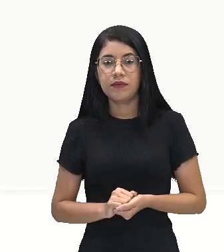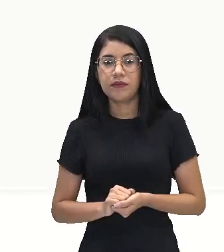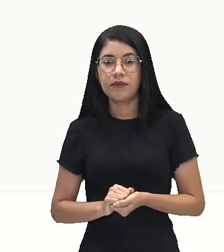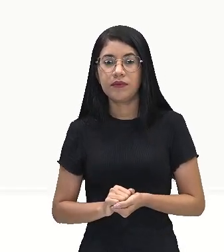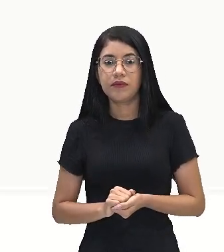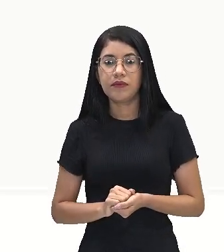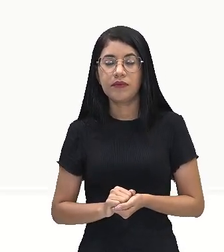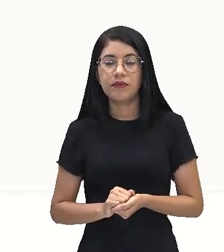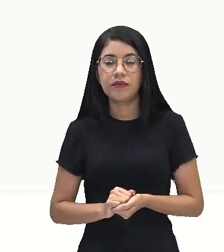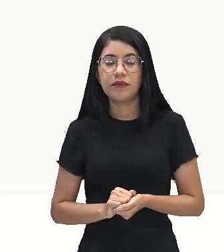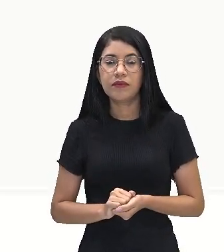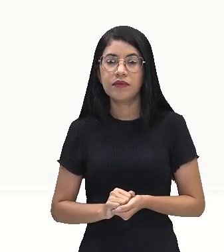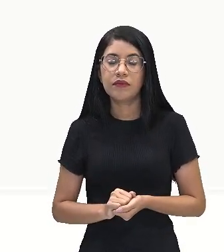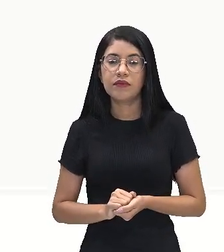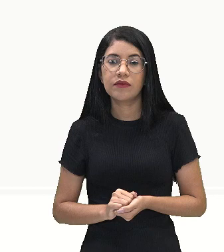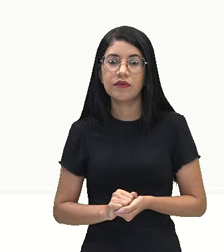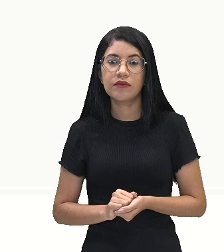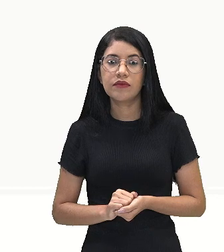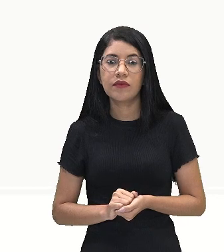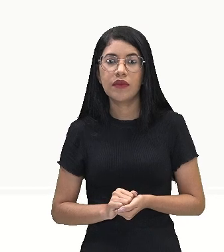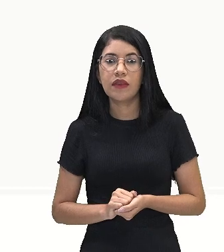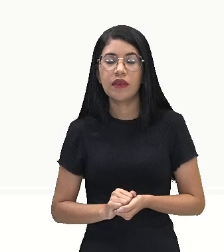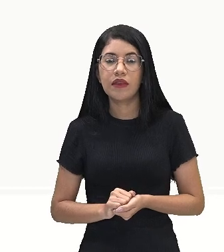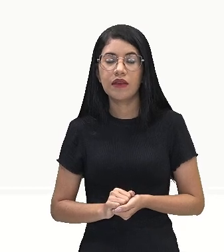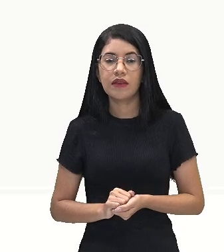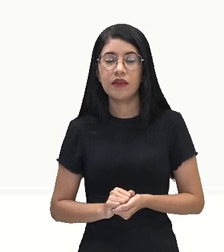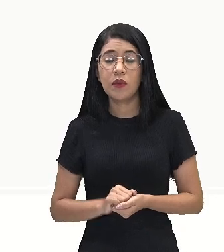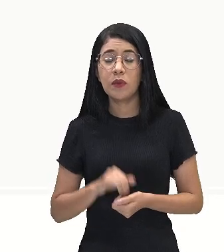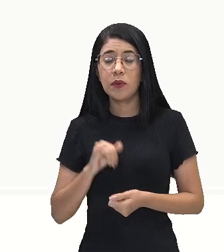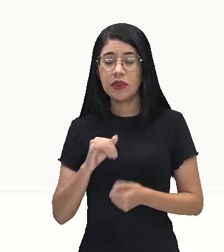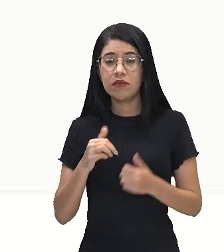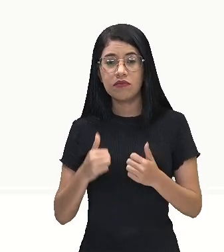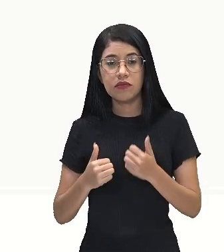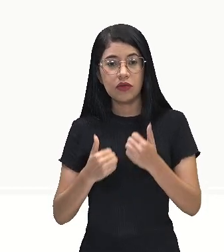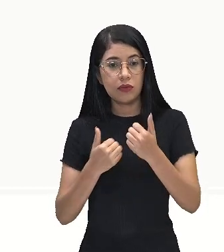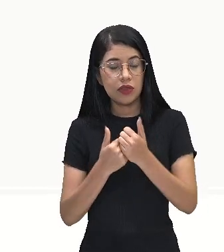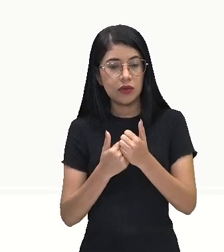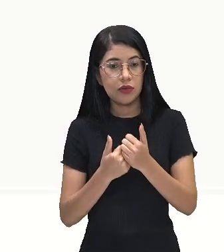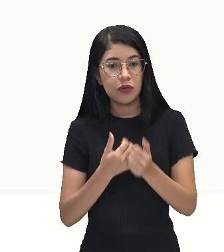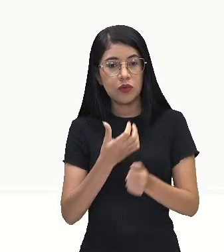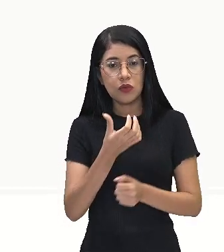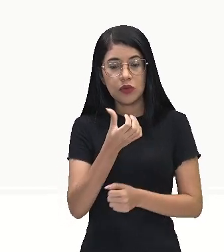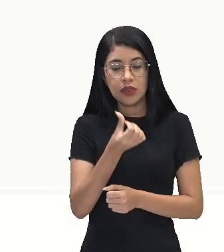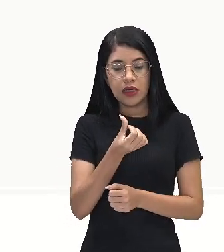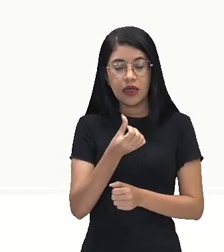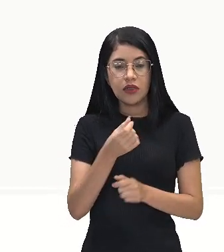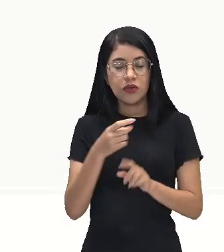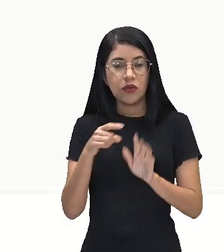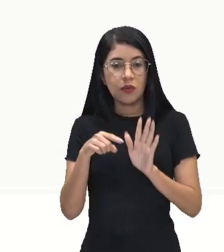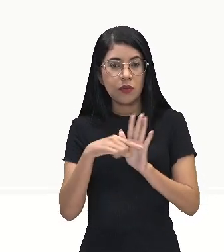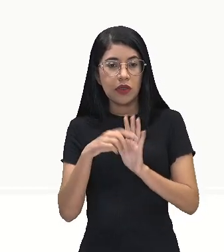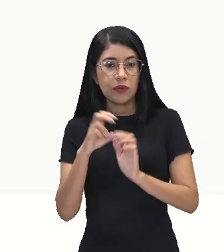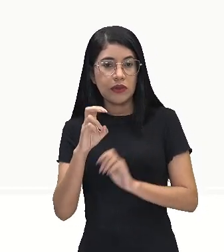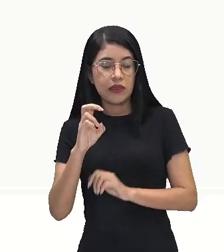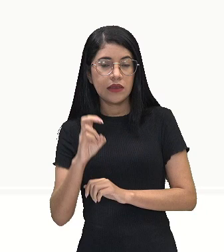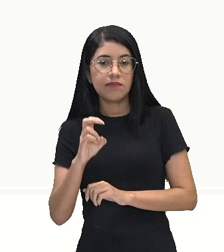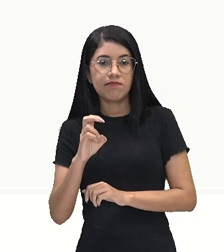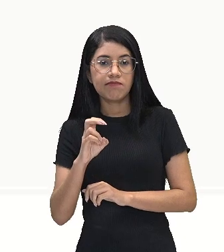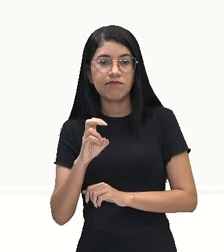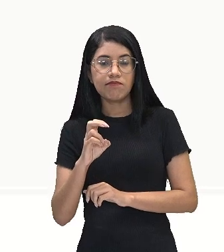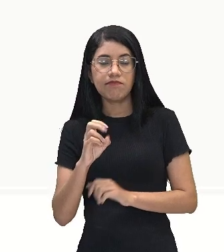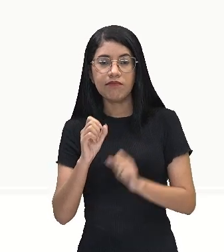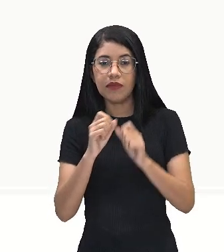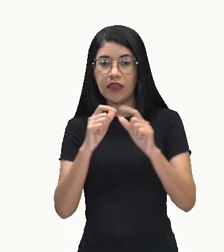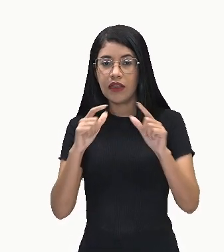6 e menos 5. Então, se eu substituir o 6 ou o menos 5 no nosso polinômio,